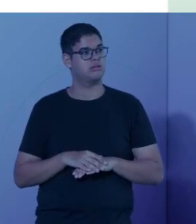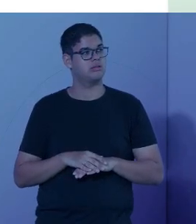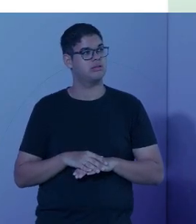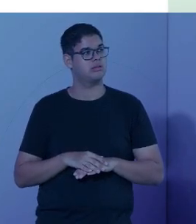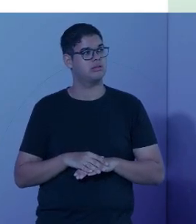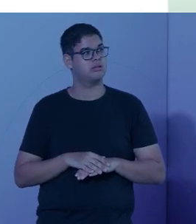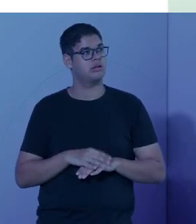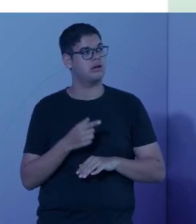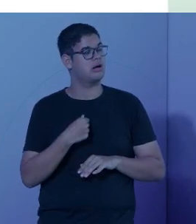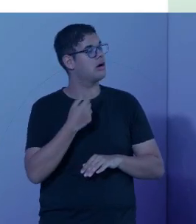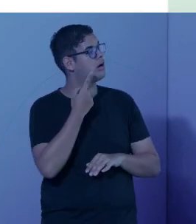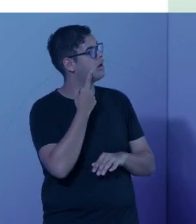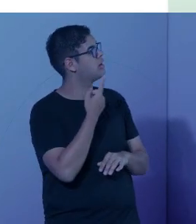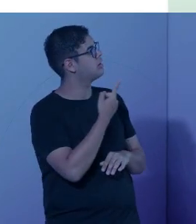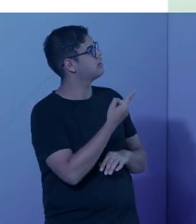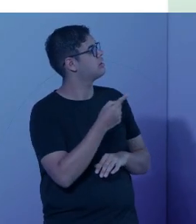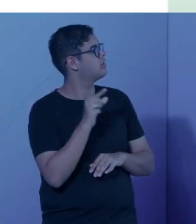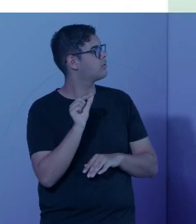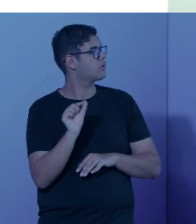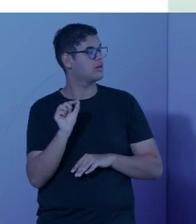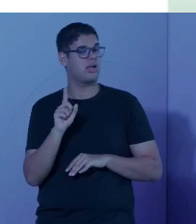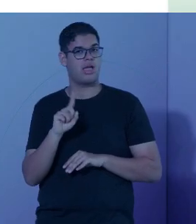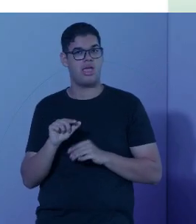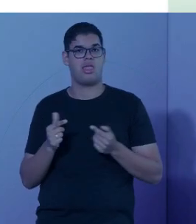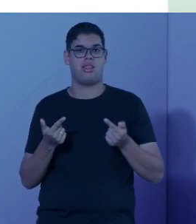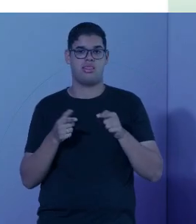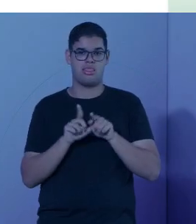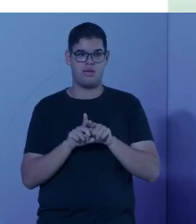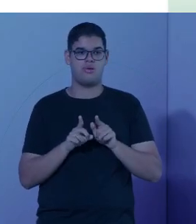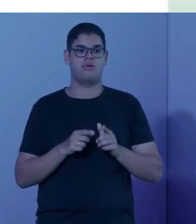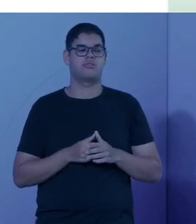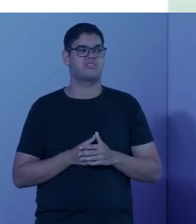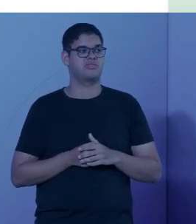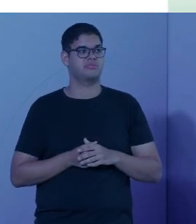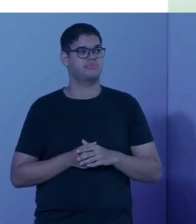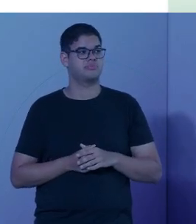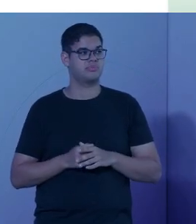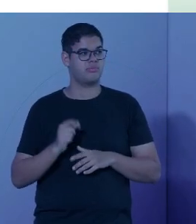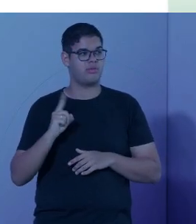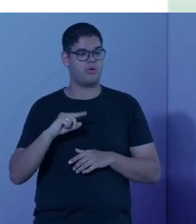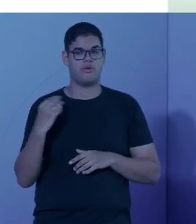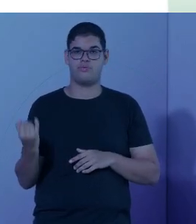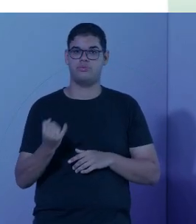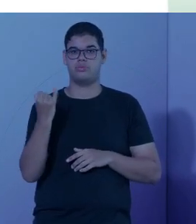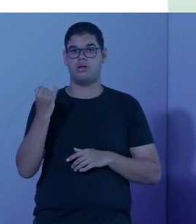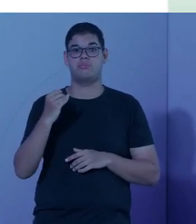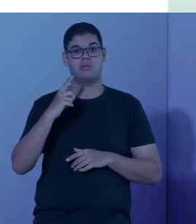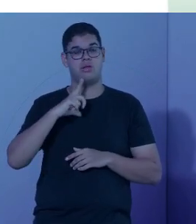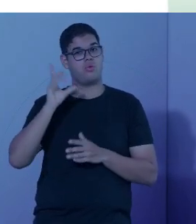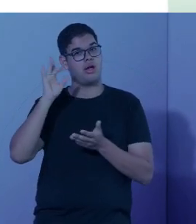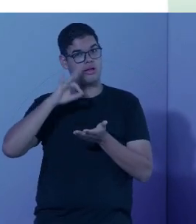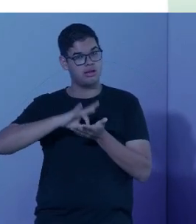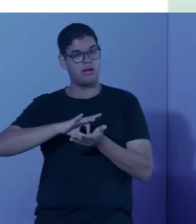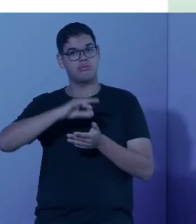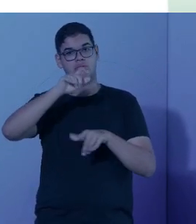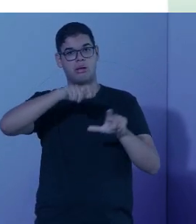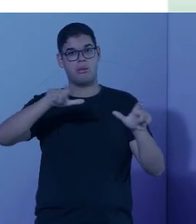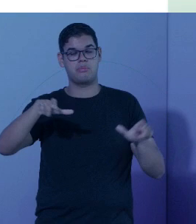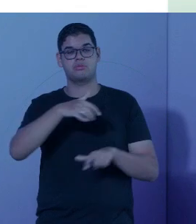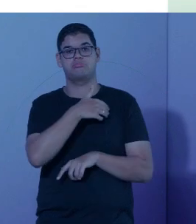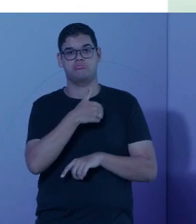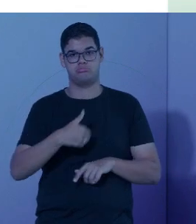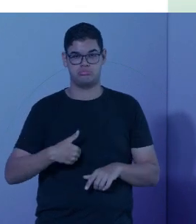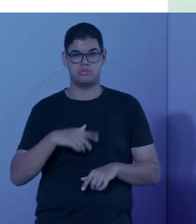aqui eu só estou colocando, né, que o cumprimento dos prazos regulamentares é fundamental para garantir o acesso da população aos medicamentos que são